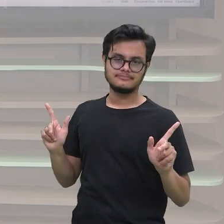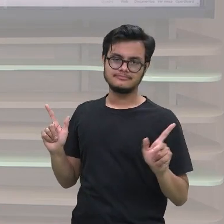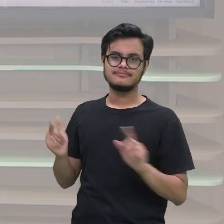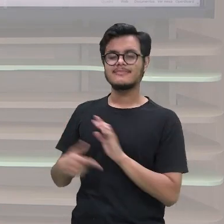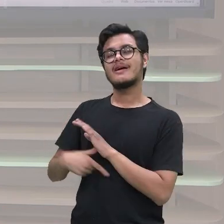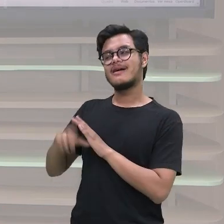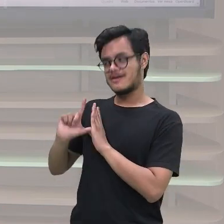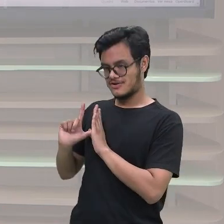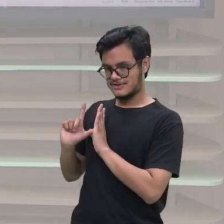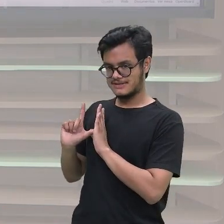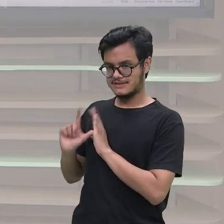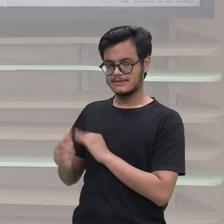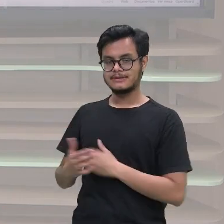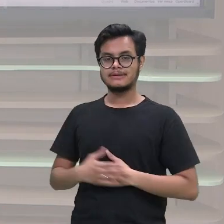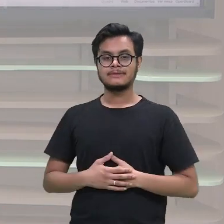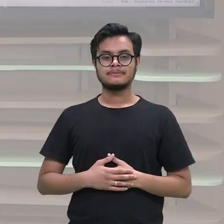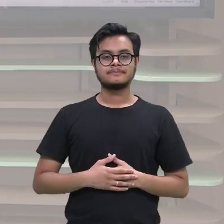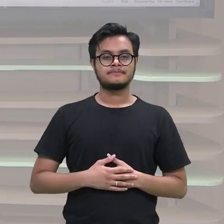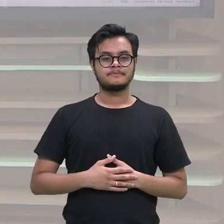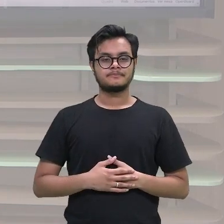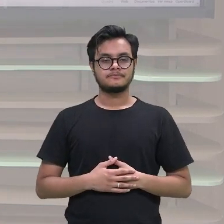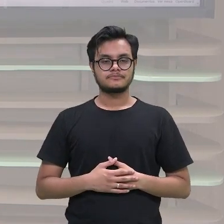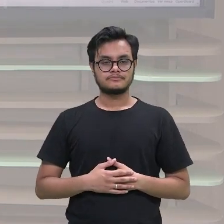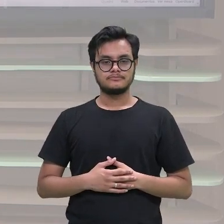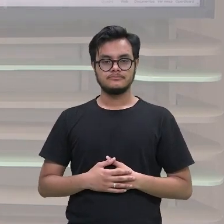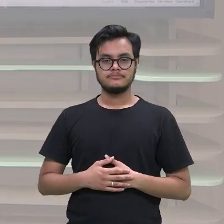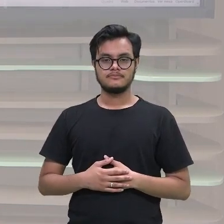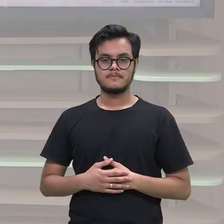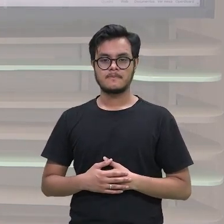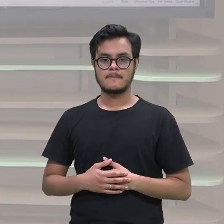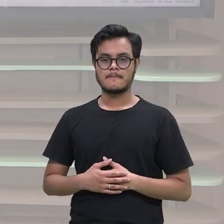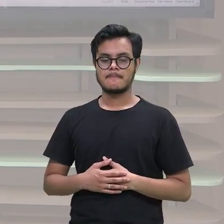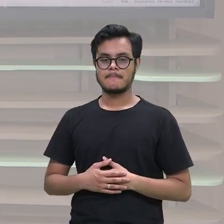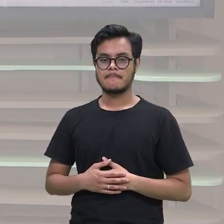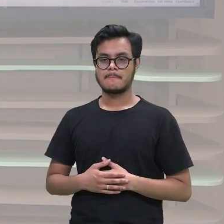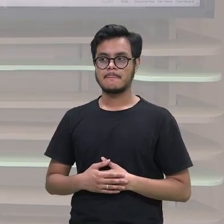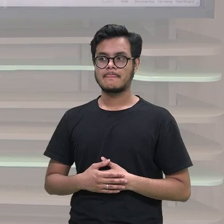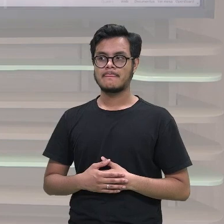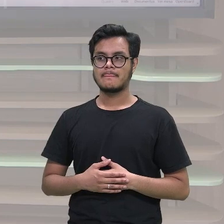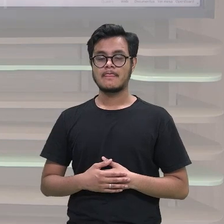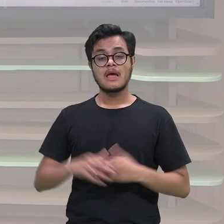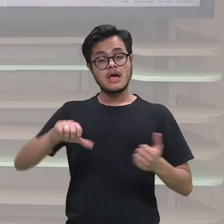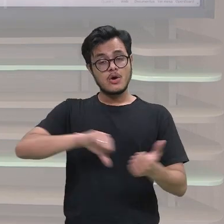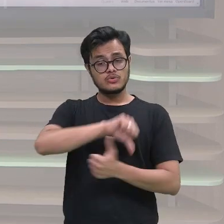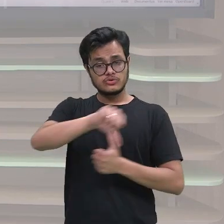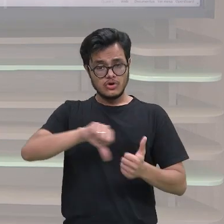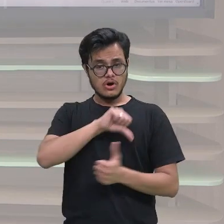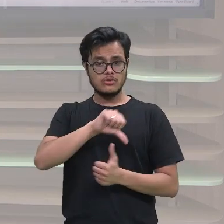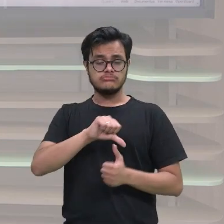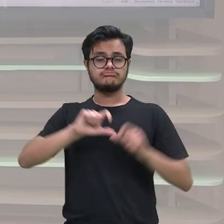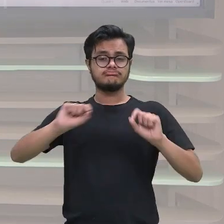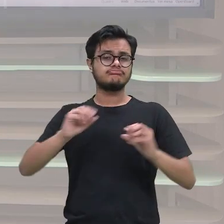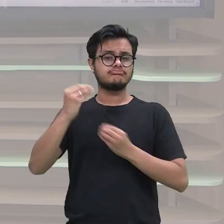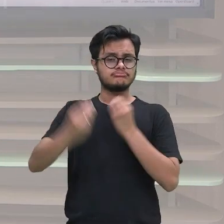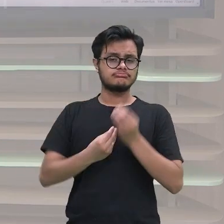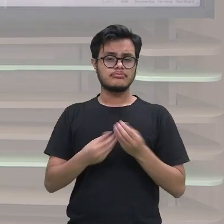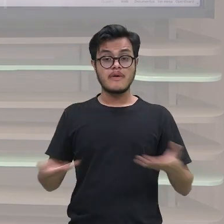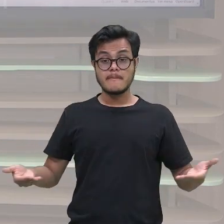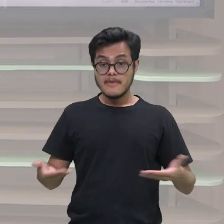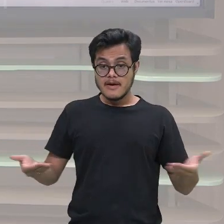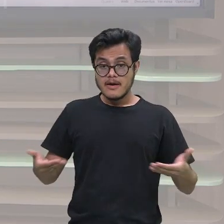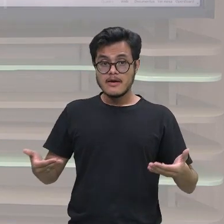ao momento da fala. Passado. Se eu utilizar ele, modificar, flexionar para o